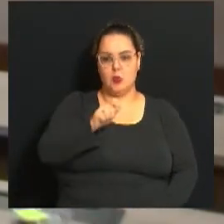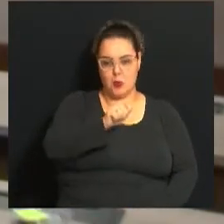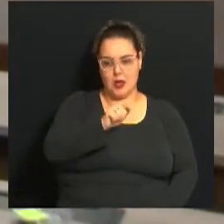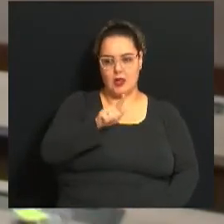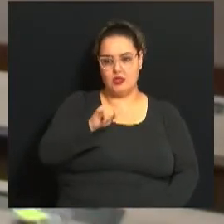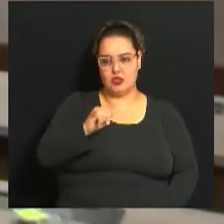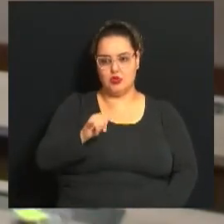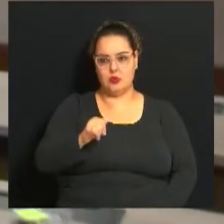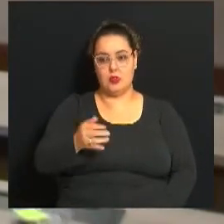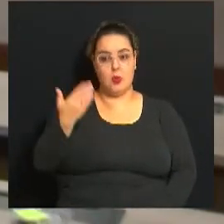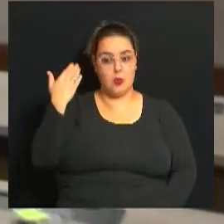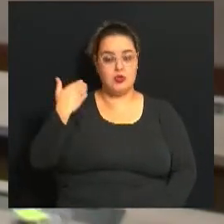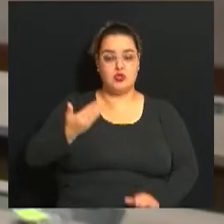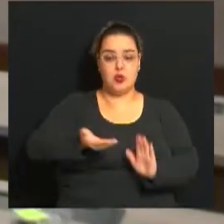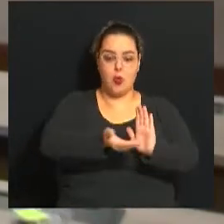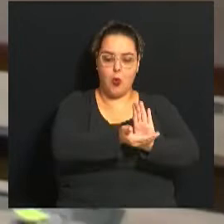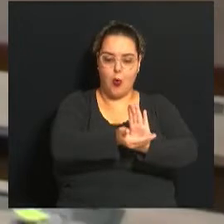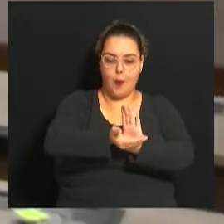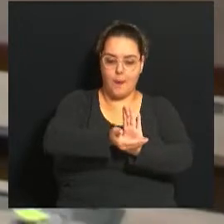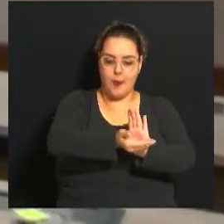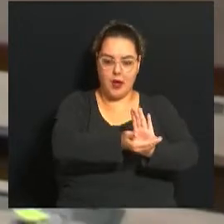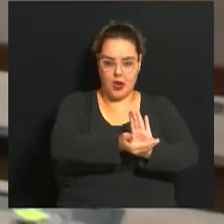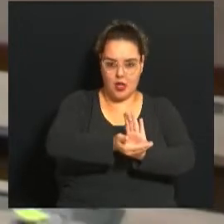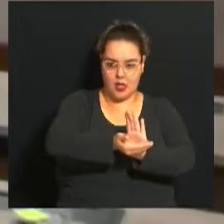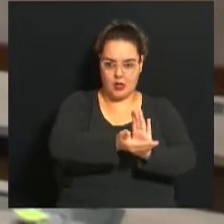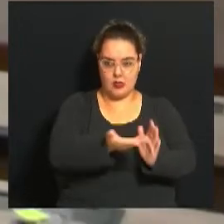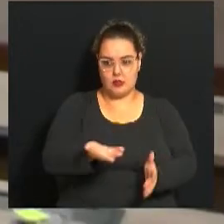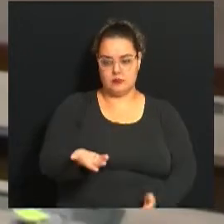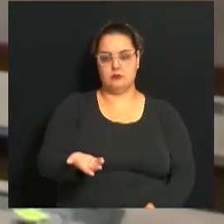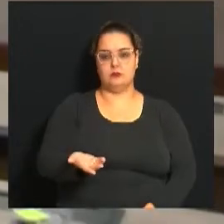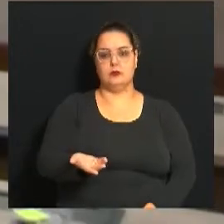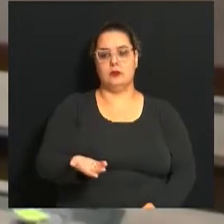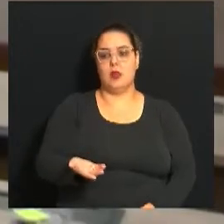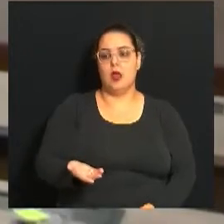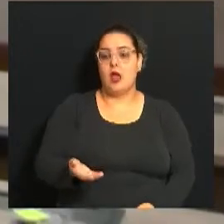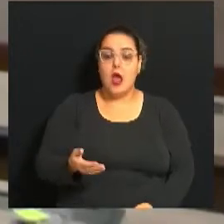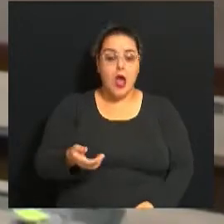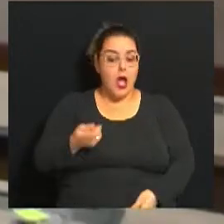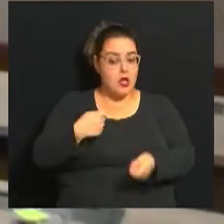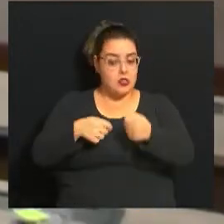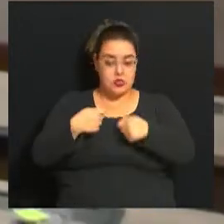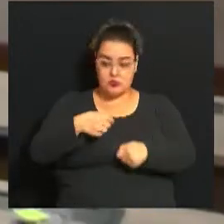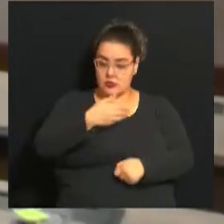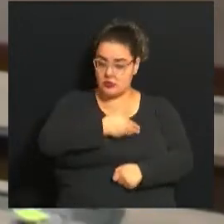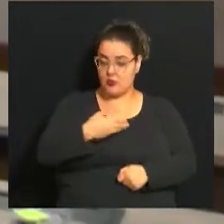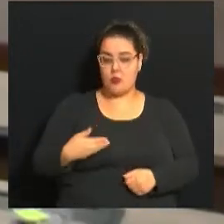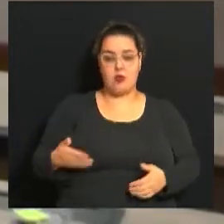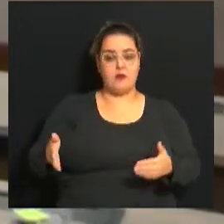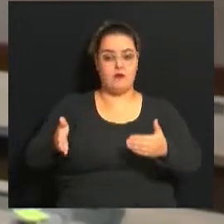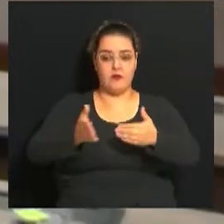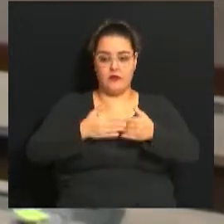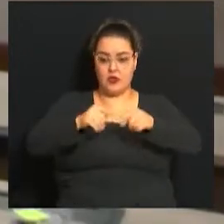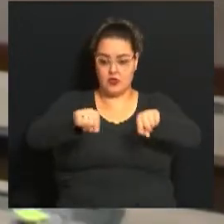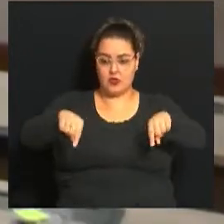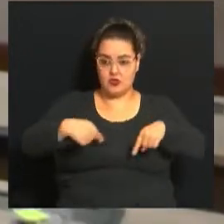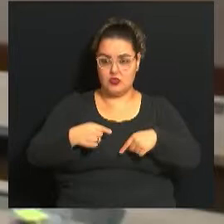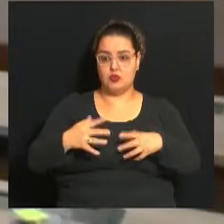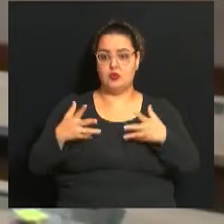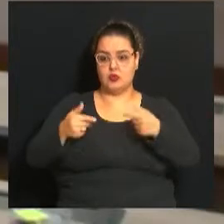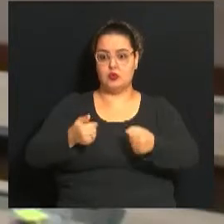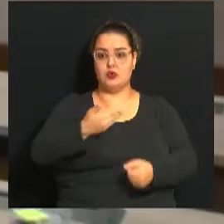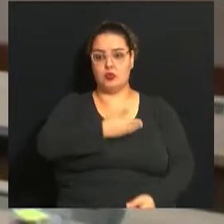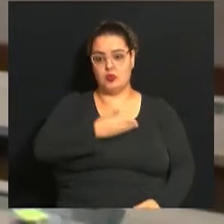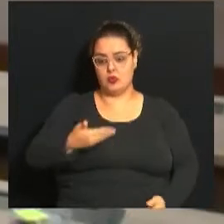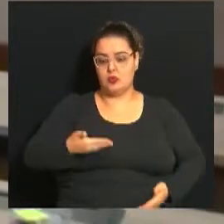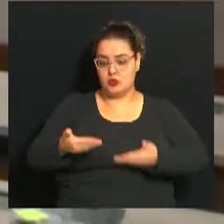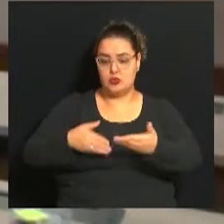berçário. E a administração pública simplesmente fechou uma sala, pegou esses funcionários que atendiam